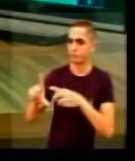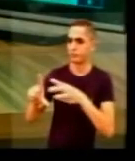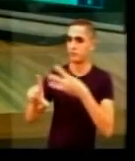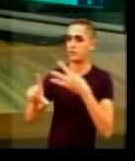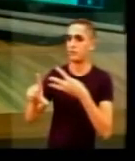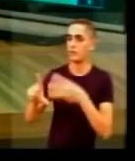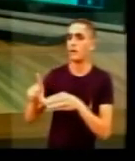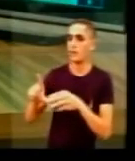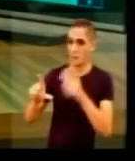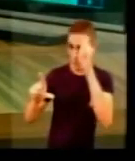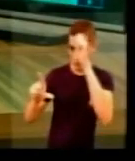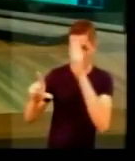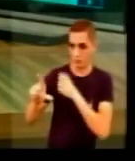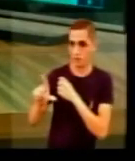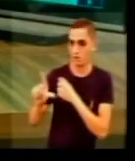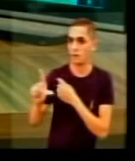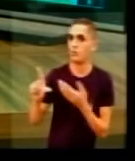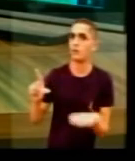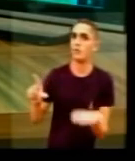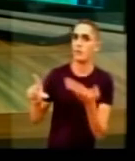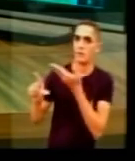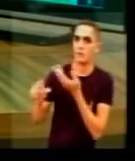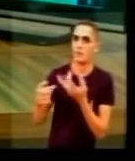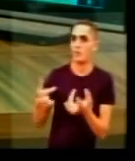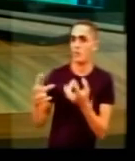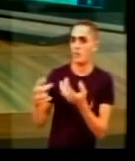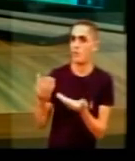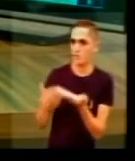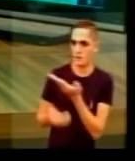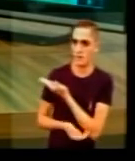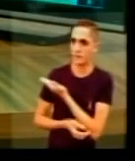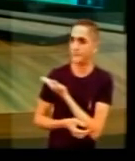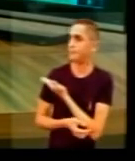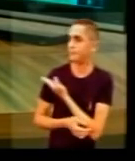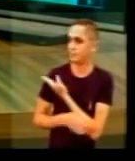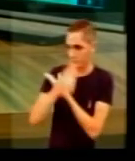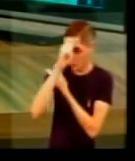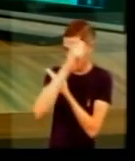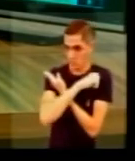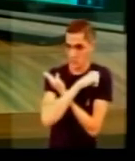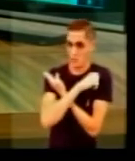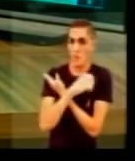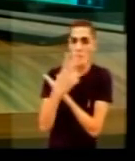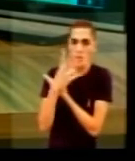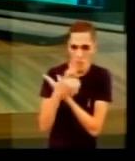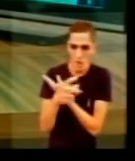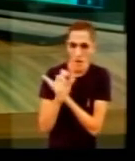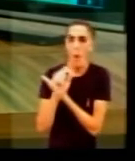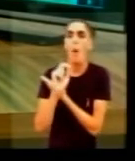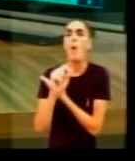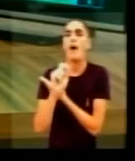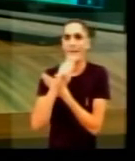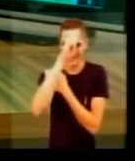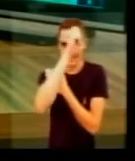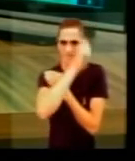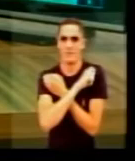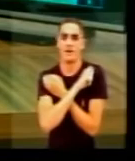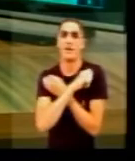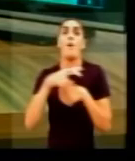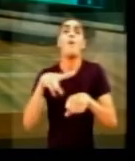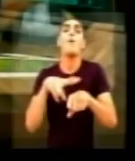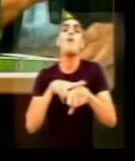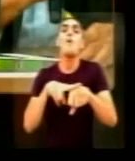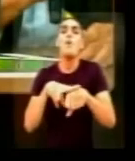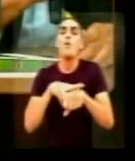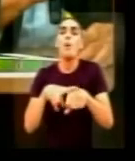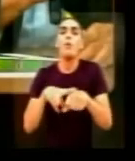Quando você vê São José do Rio Preto, que é essa linha aqui, você vai ver que nós estamos verde na